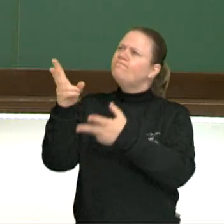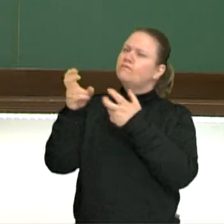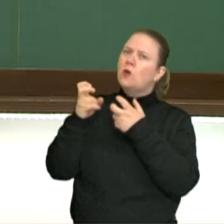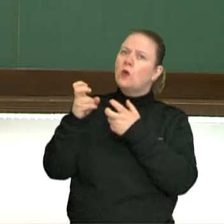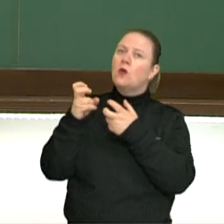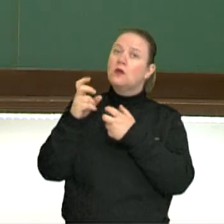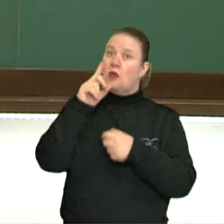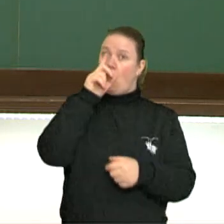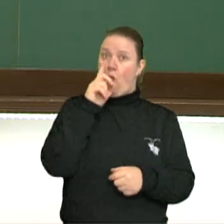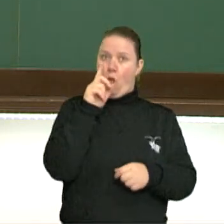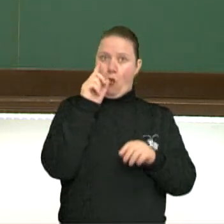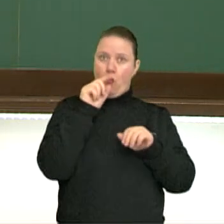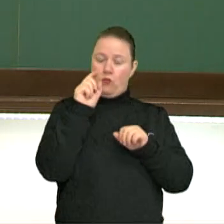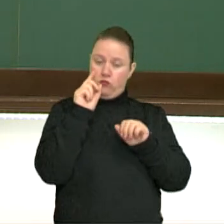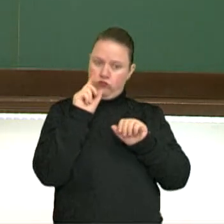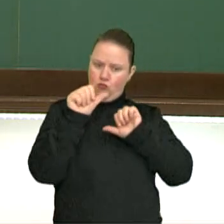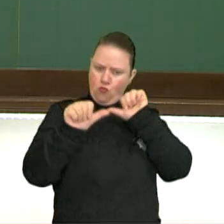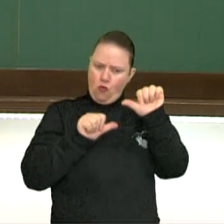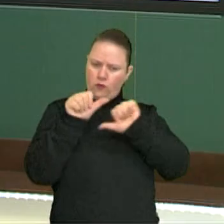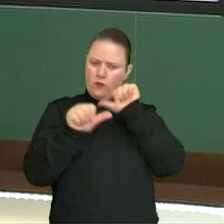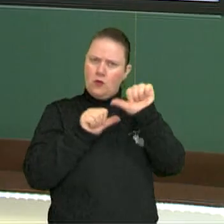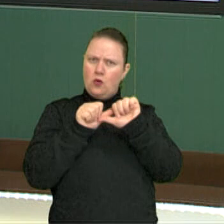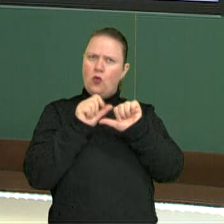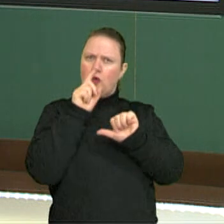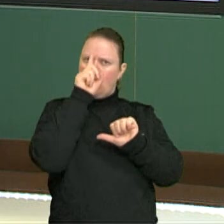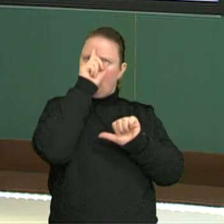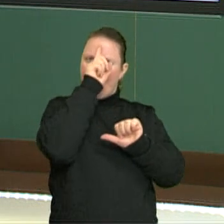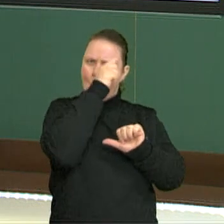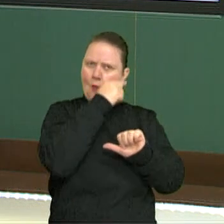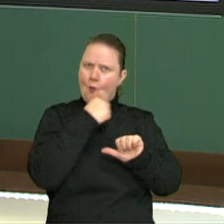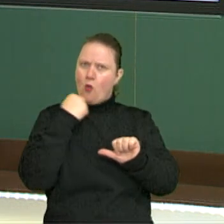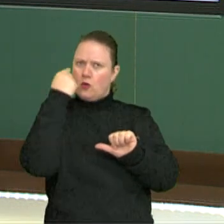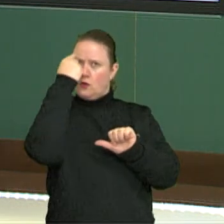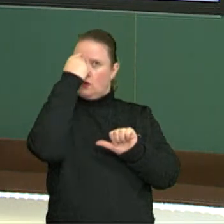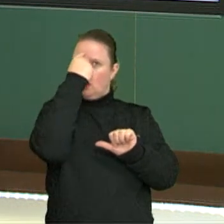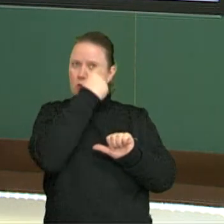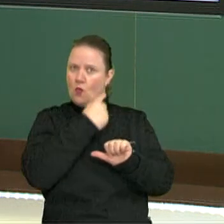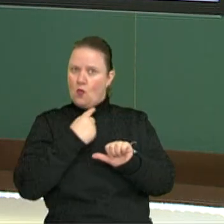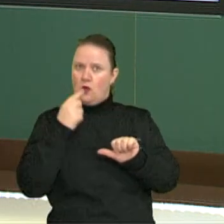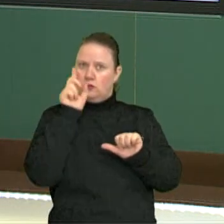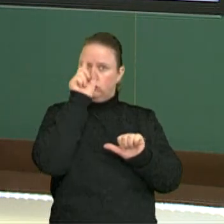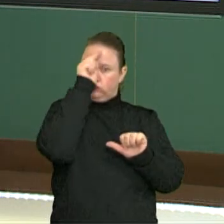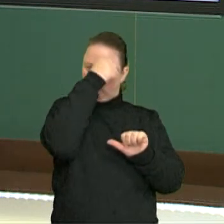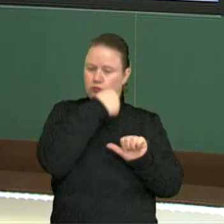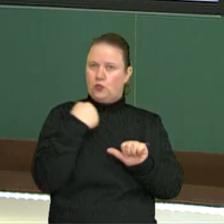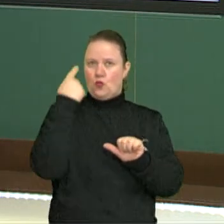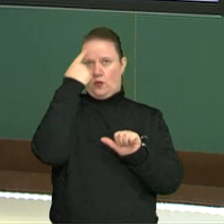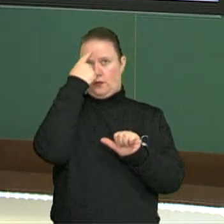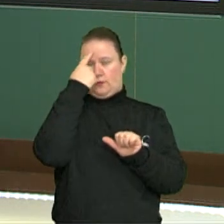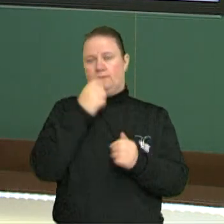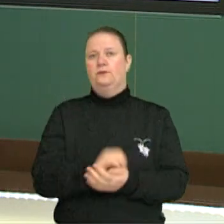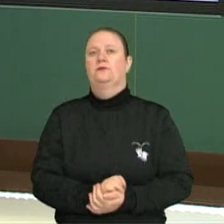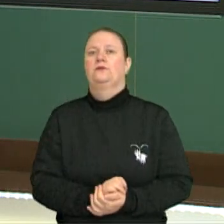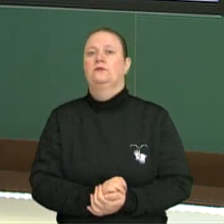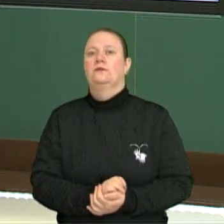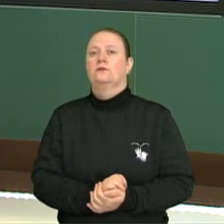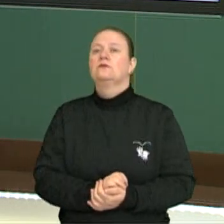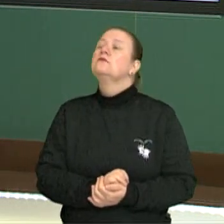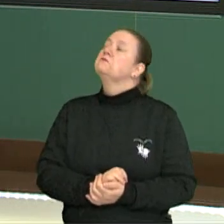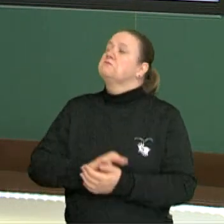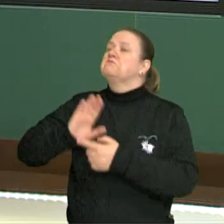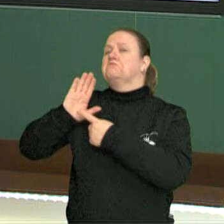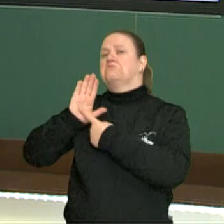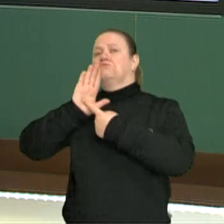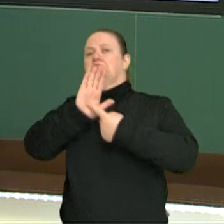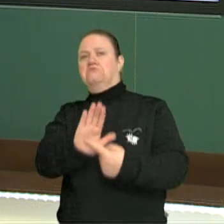certo? E isso tem uma explicação, certo? A gente vai perceber que, na realidade, esse movimento de pêndulo que está sendo